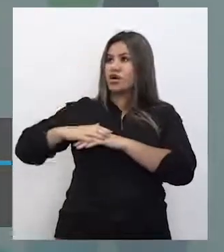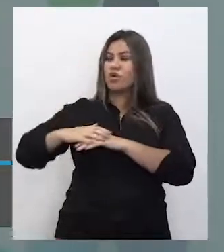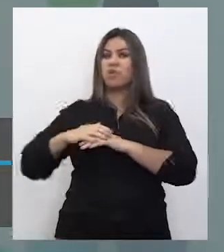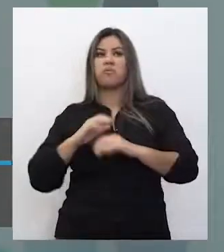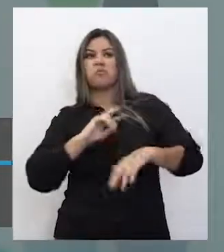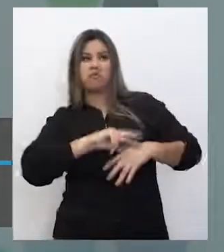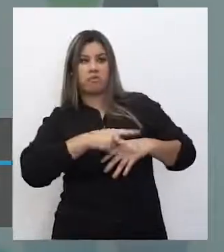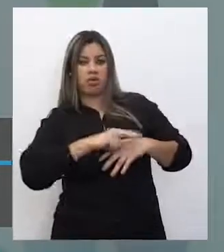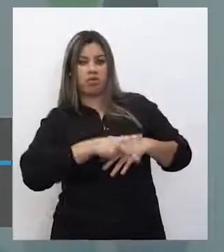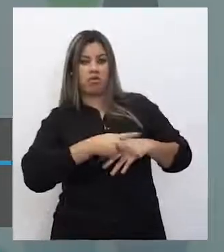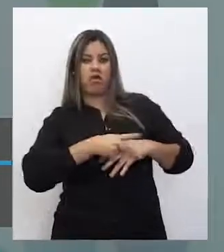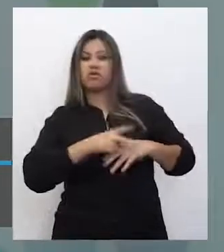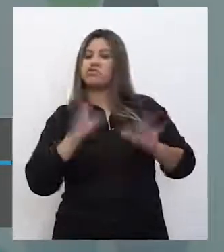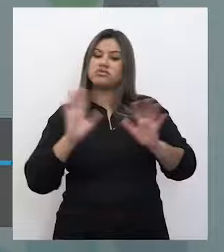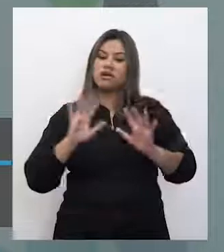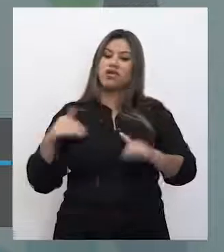processo.